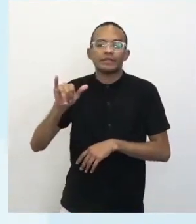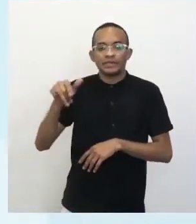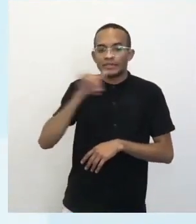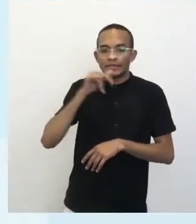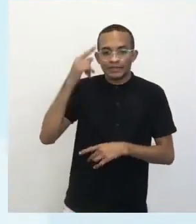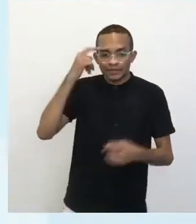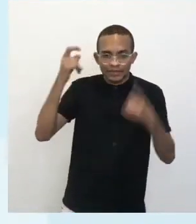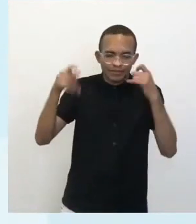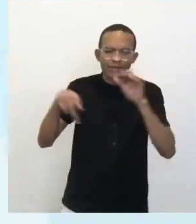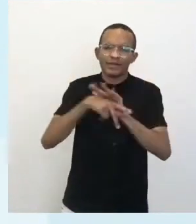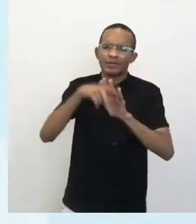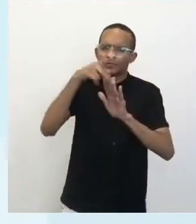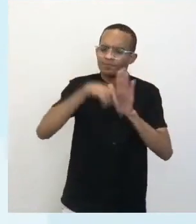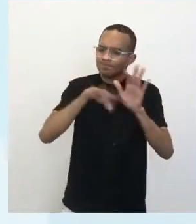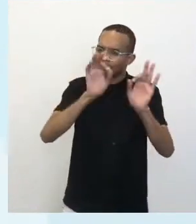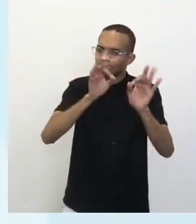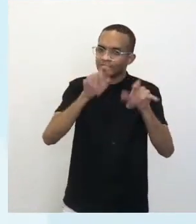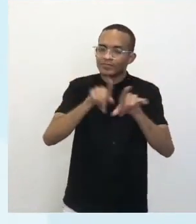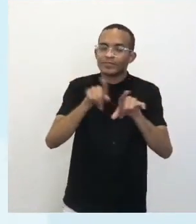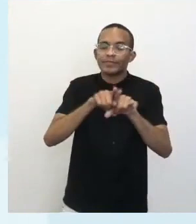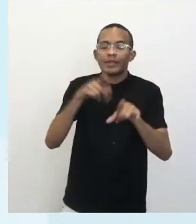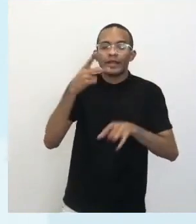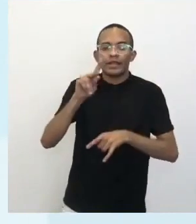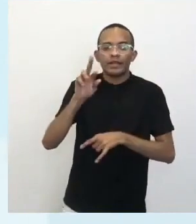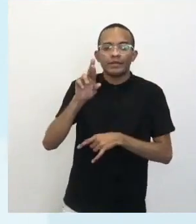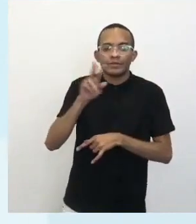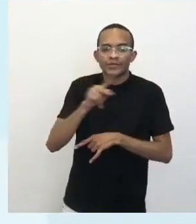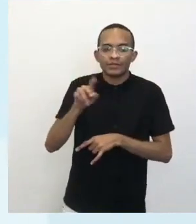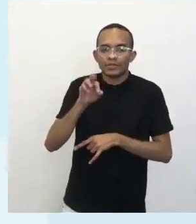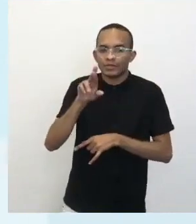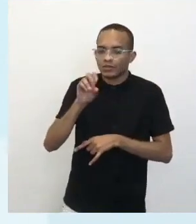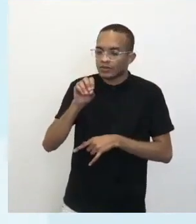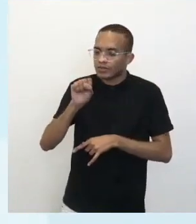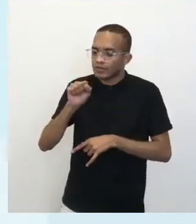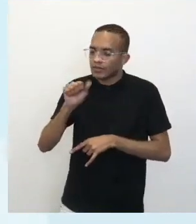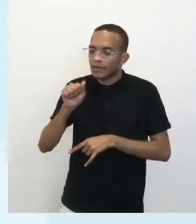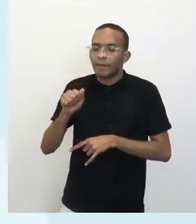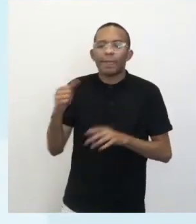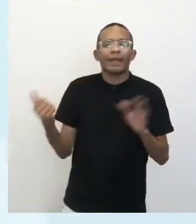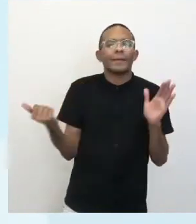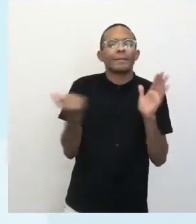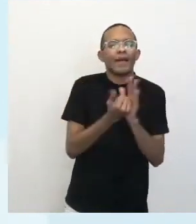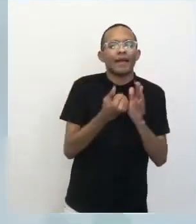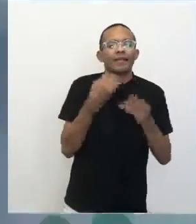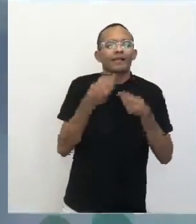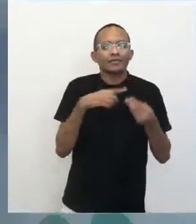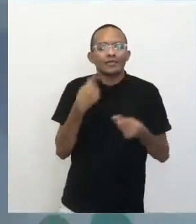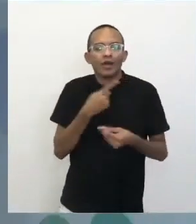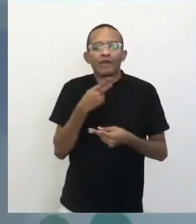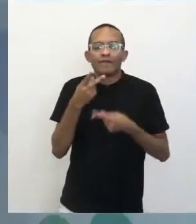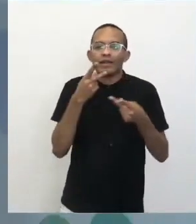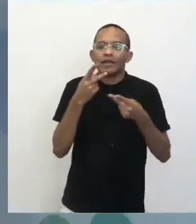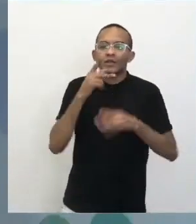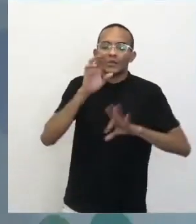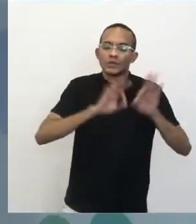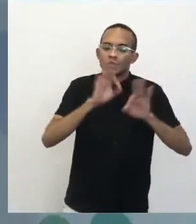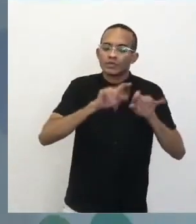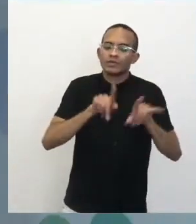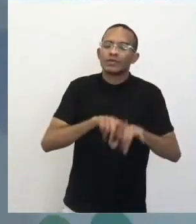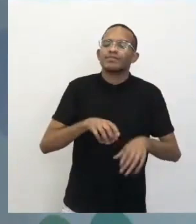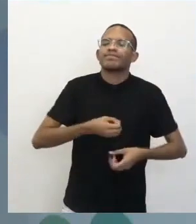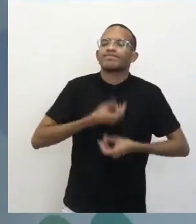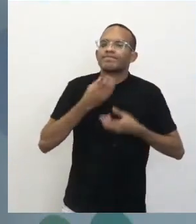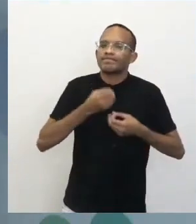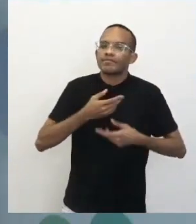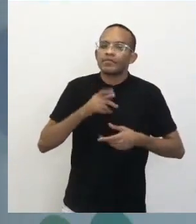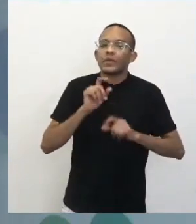esboço do projeto, é isso mesmo, Tamile. A professora Rosa Maria também citou que seria a sua marca, uma vez que a gente está falando de operação